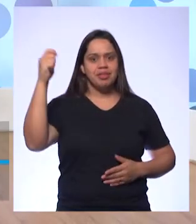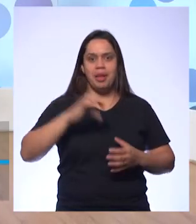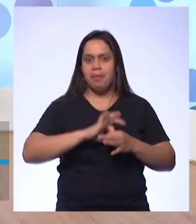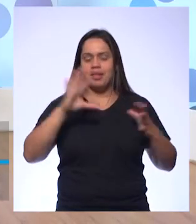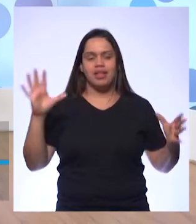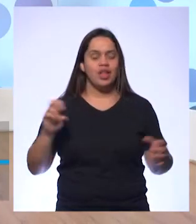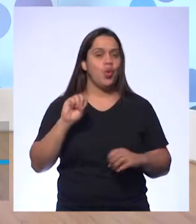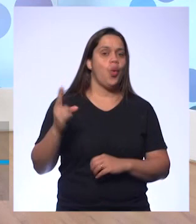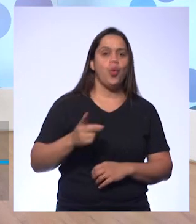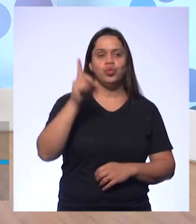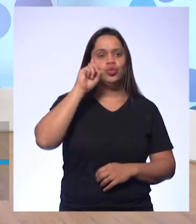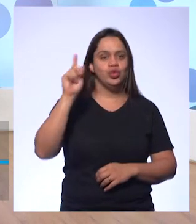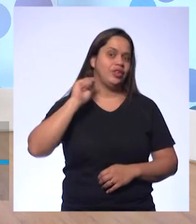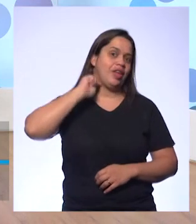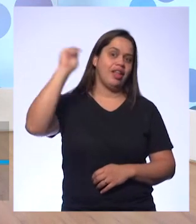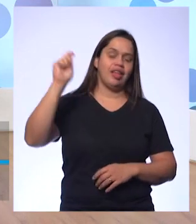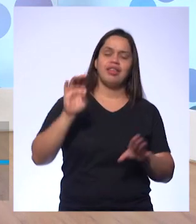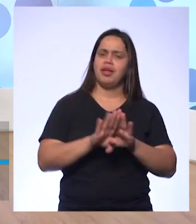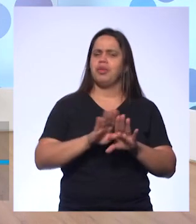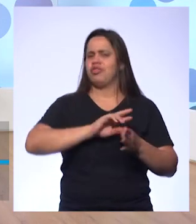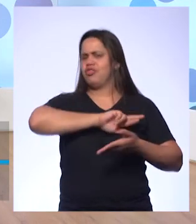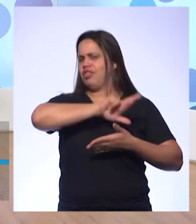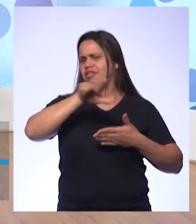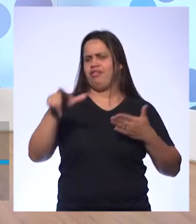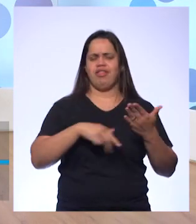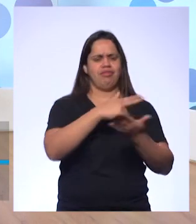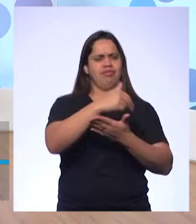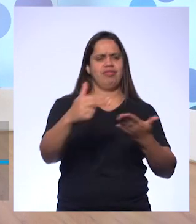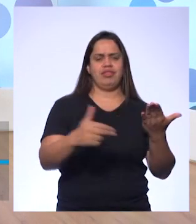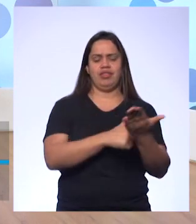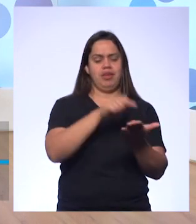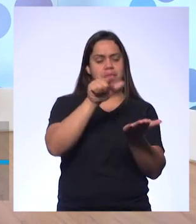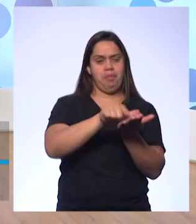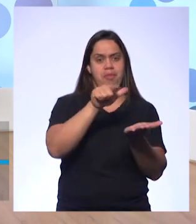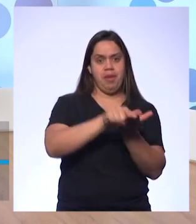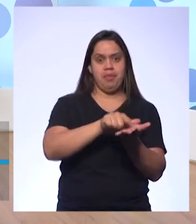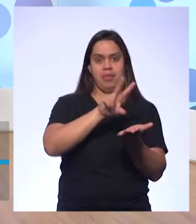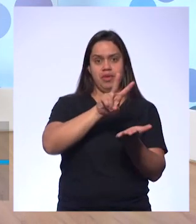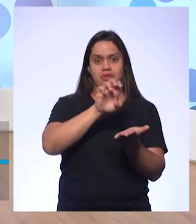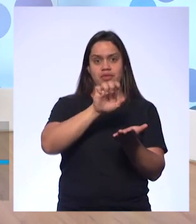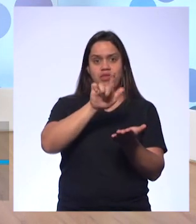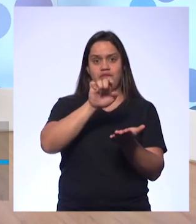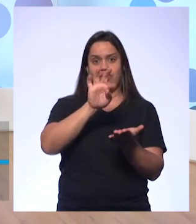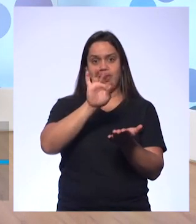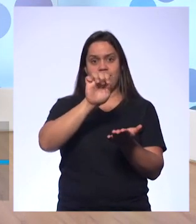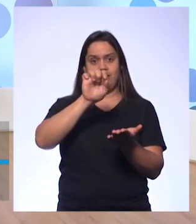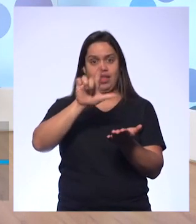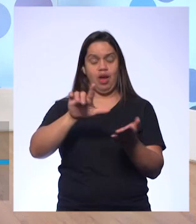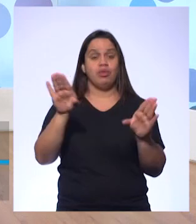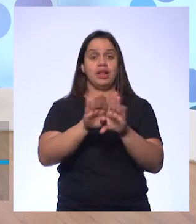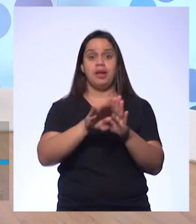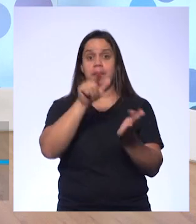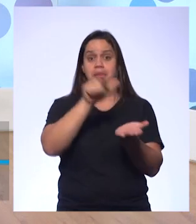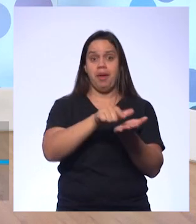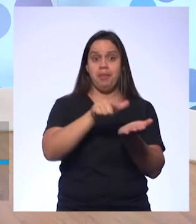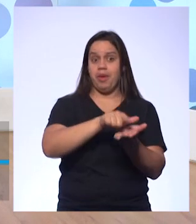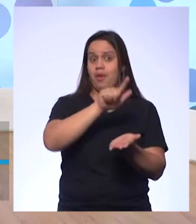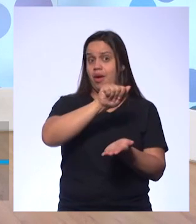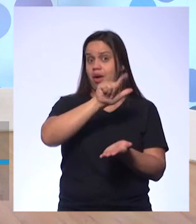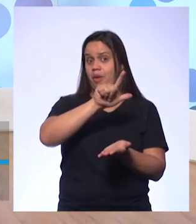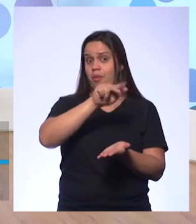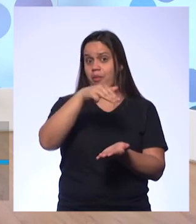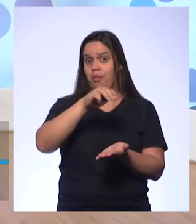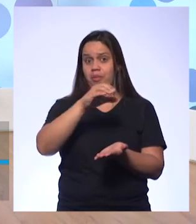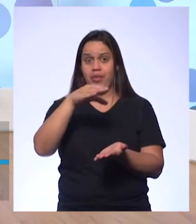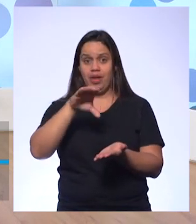desenhei um monte, tudo papel vegetal. A gente colocava em cima Não, papel vegetal e folha de papel ao máximo, que a gente Isso. debruçava lá e ficava e ficava